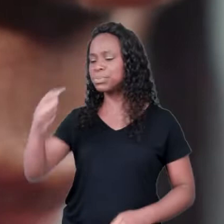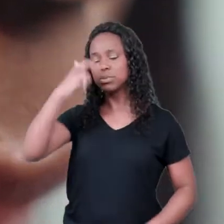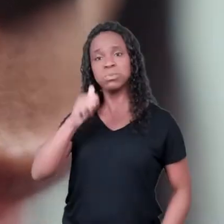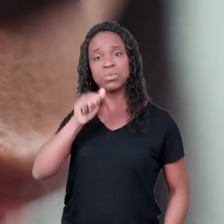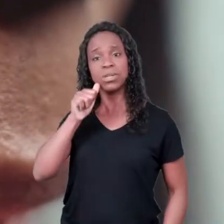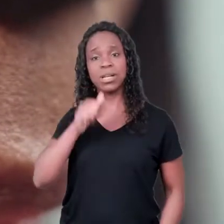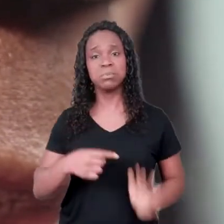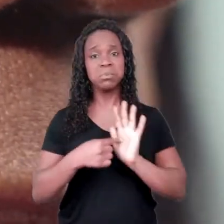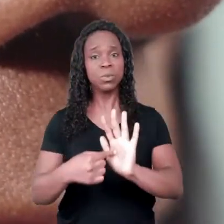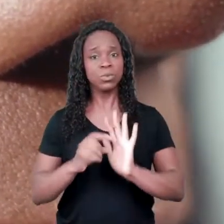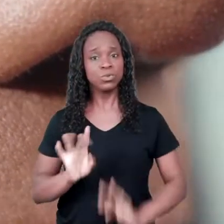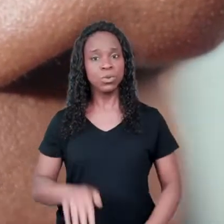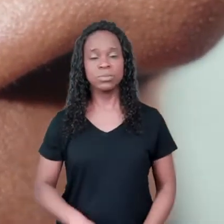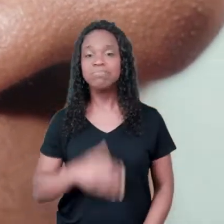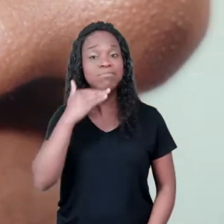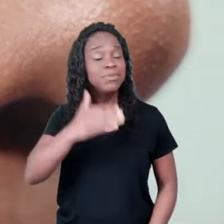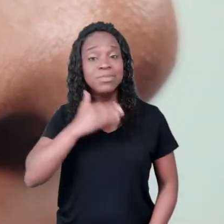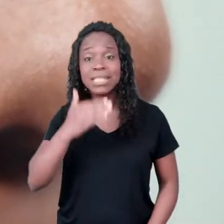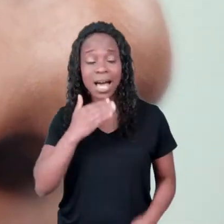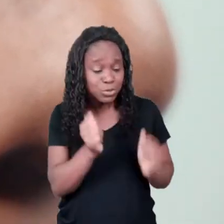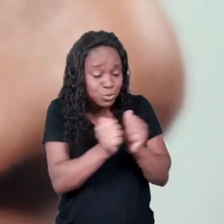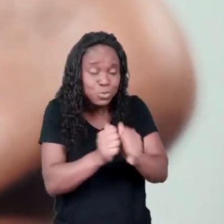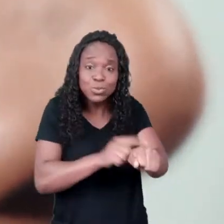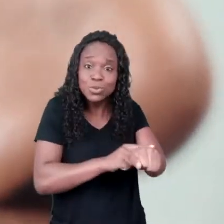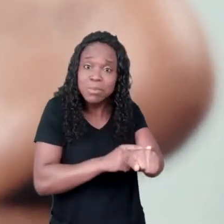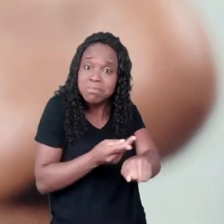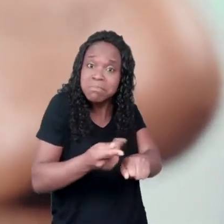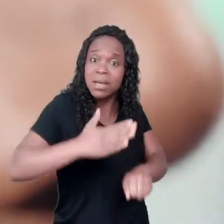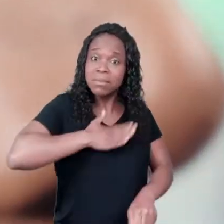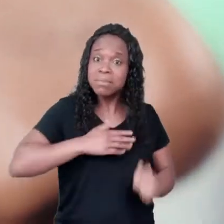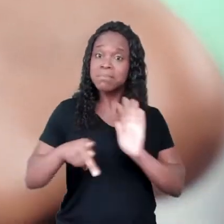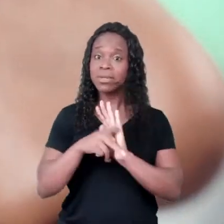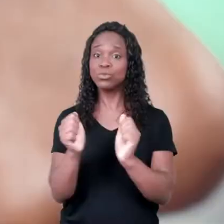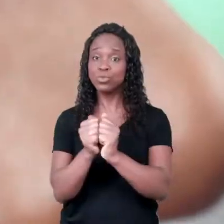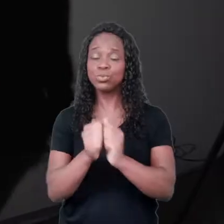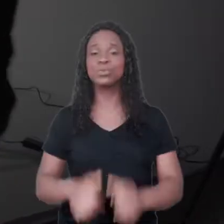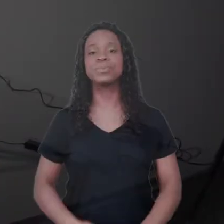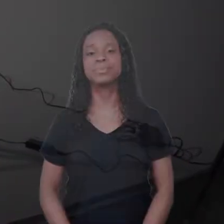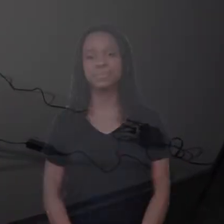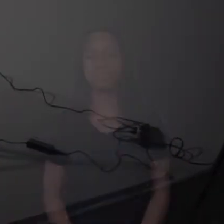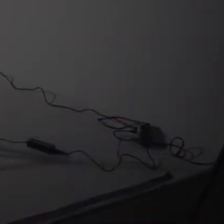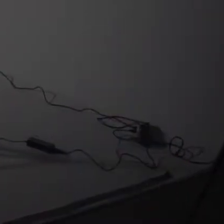vou só mulher? Não tem, tá comigo. Tá em mim, é tudo isso junto.